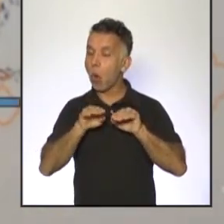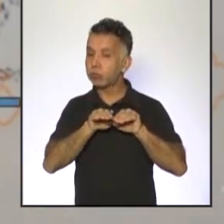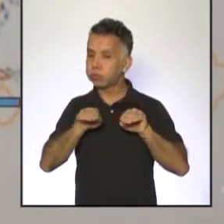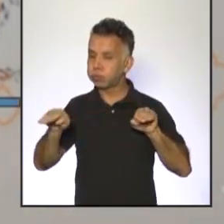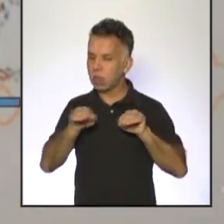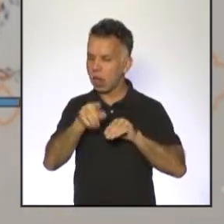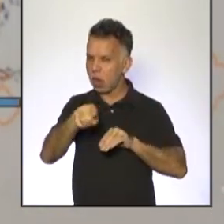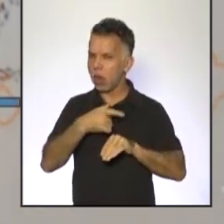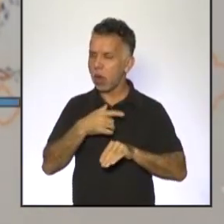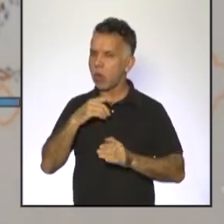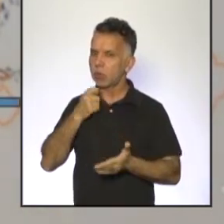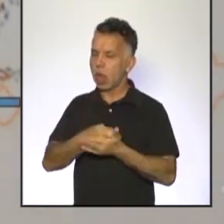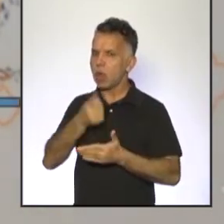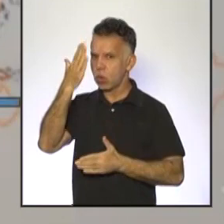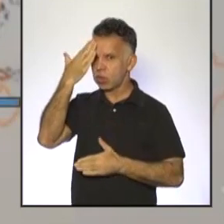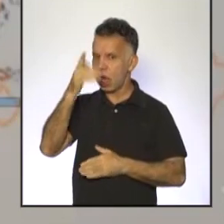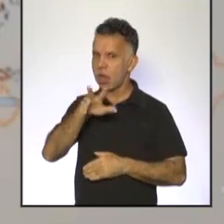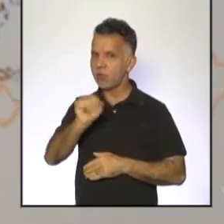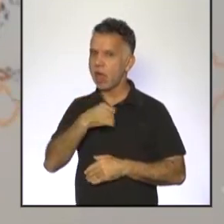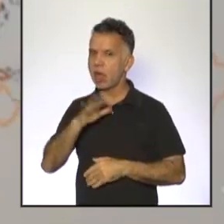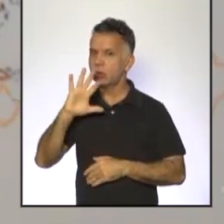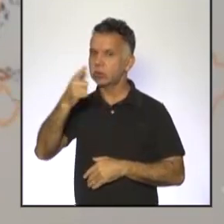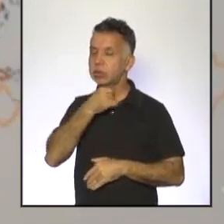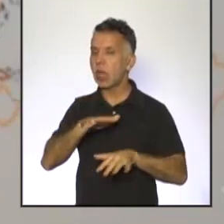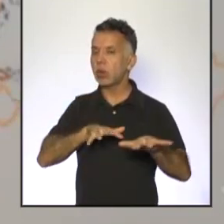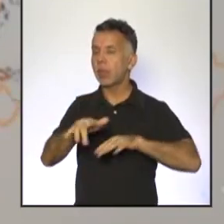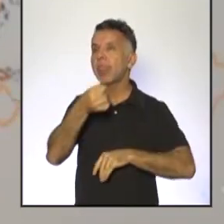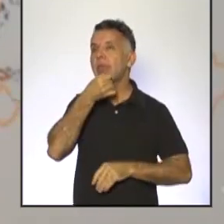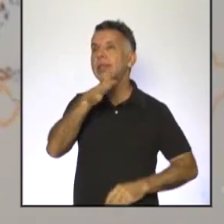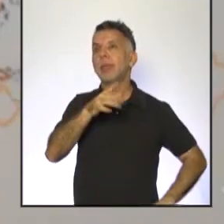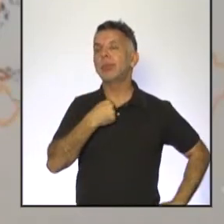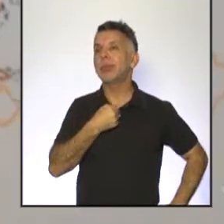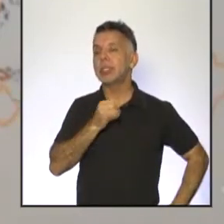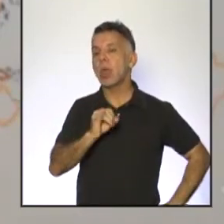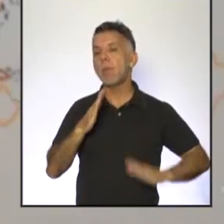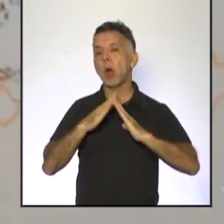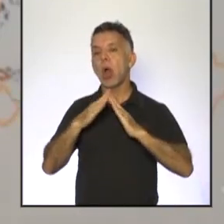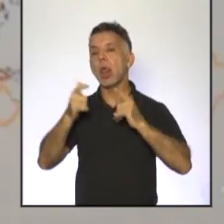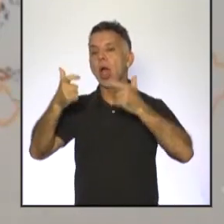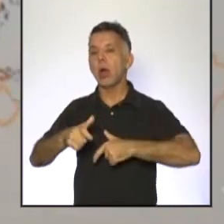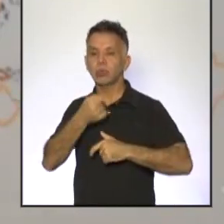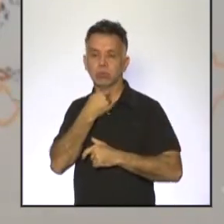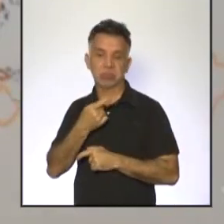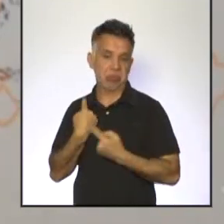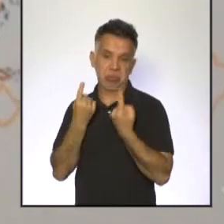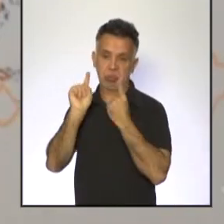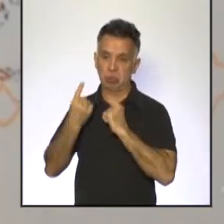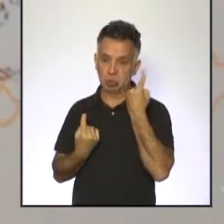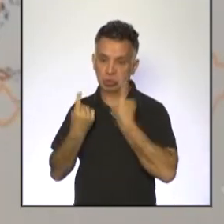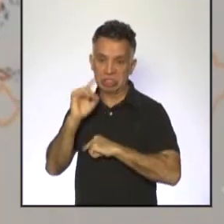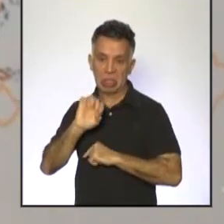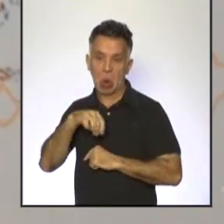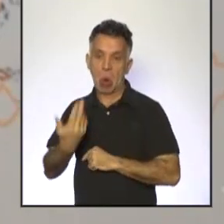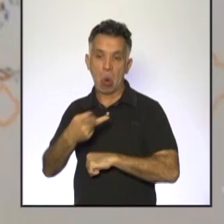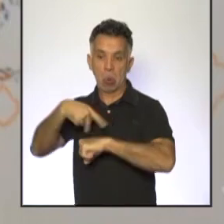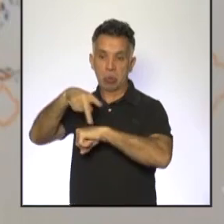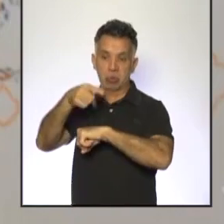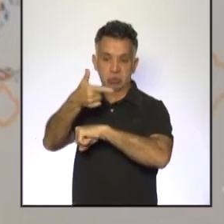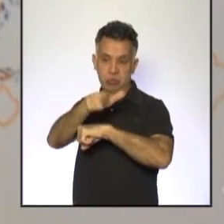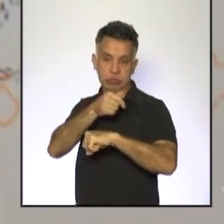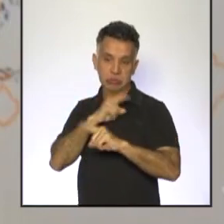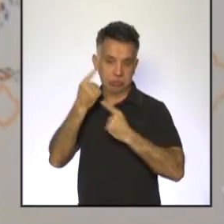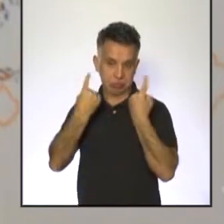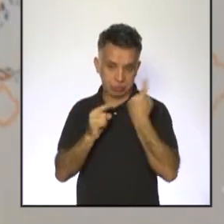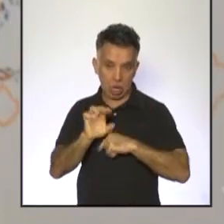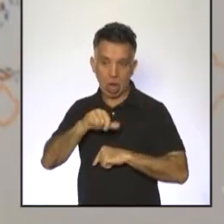que vai acontecer um terremoto. Se eu moro em Tal, no Oceano Pacífico, no Chile, se eu moro em Antofagasta, no Chile,